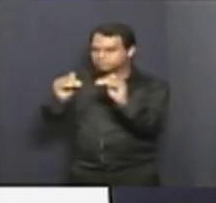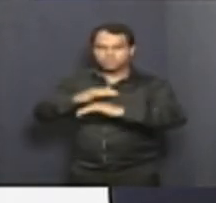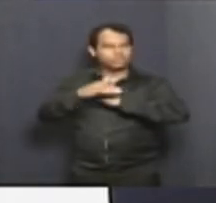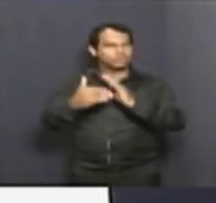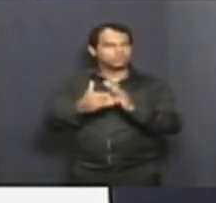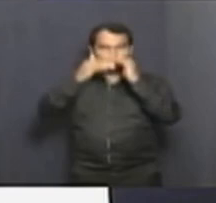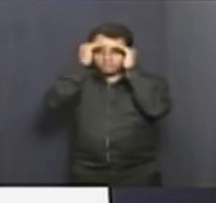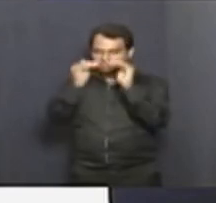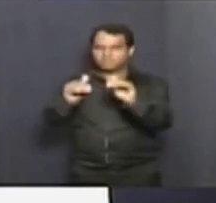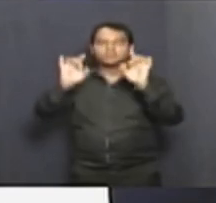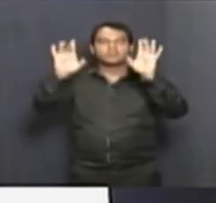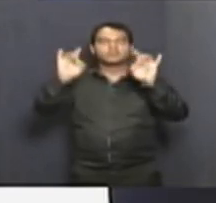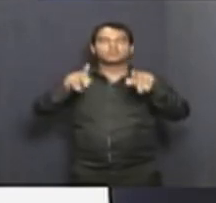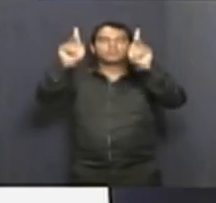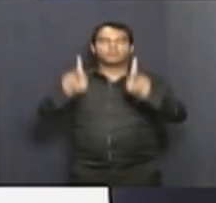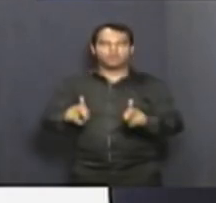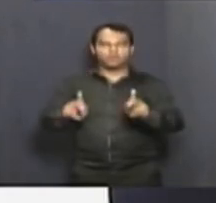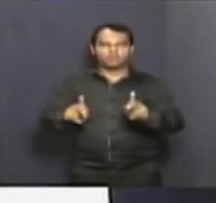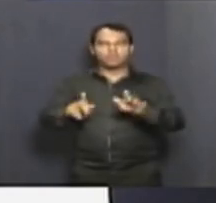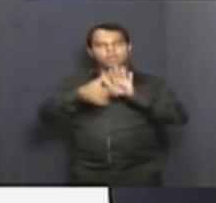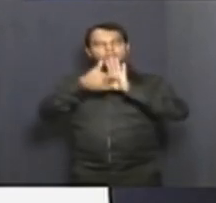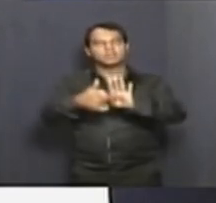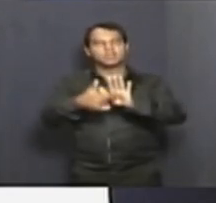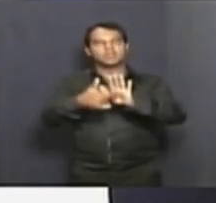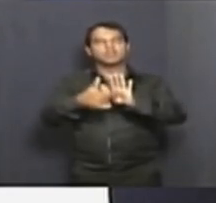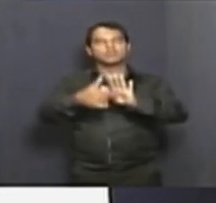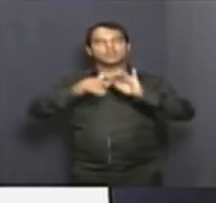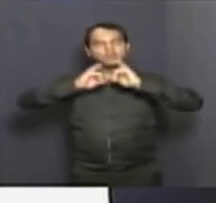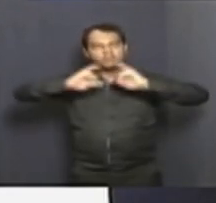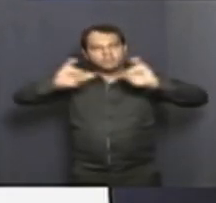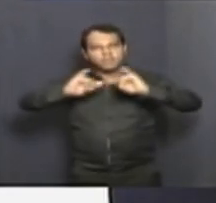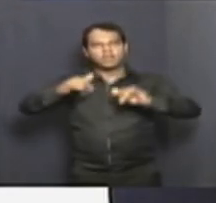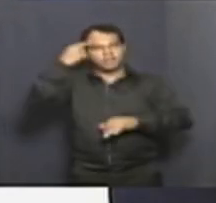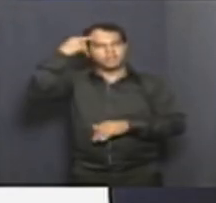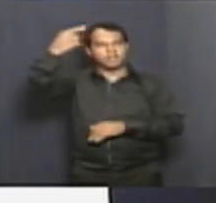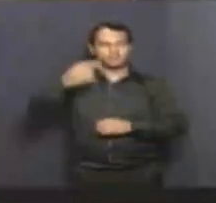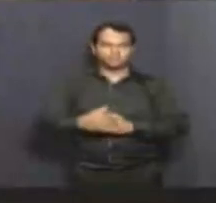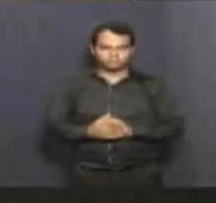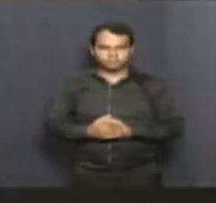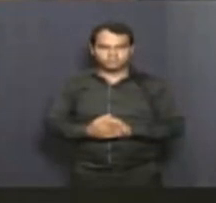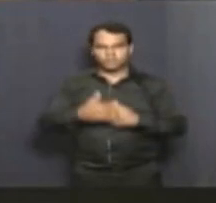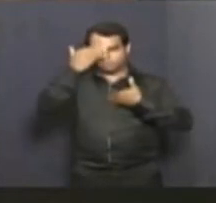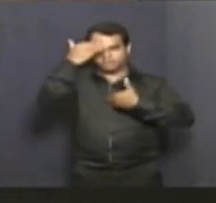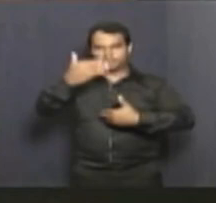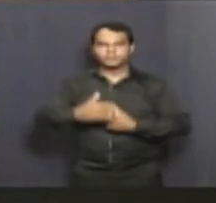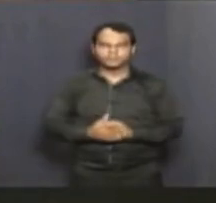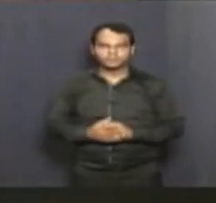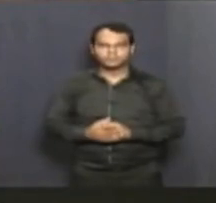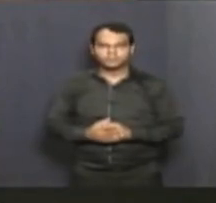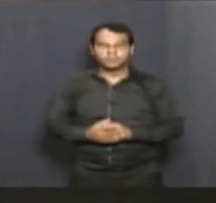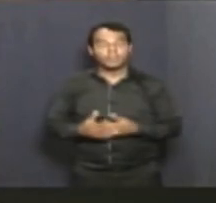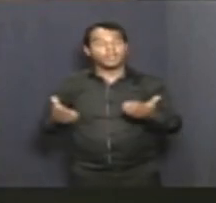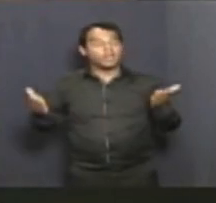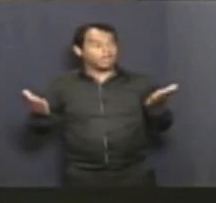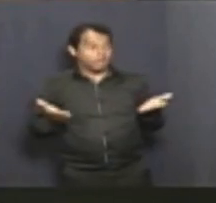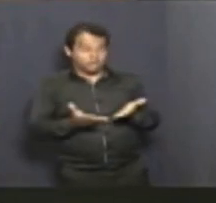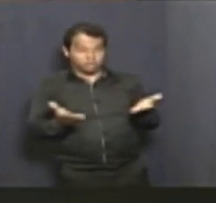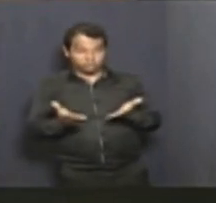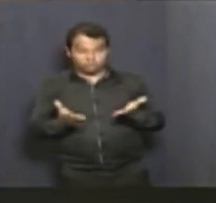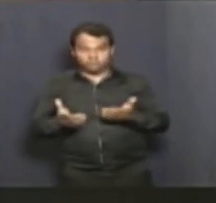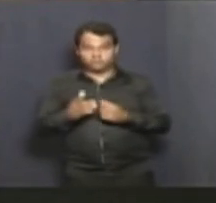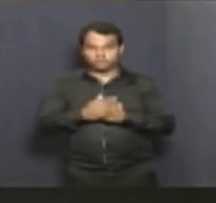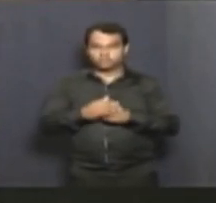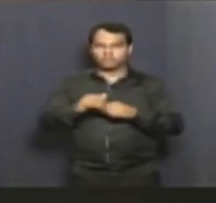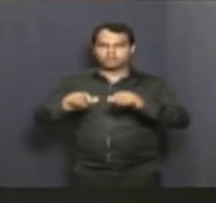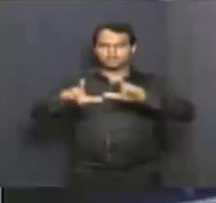principalmente a população e apresentando e defendendo as nossas ideias muito obrigado é nós estamos para o retorno